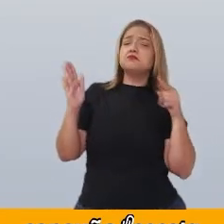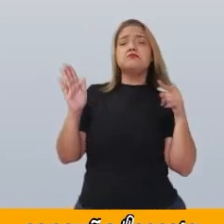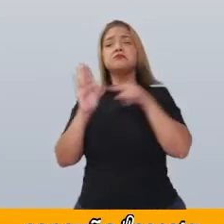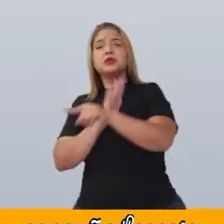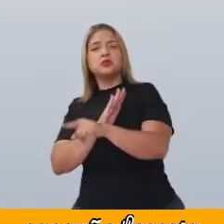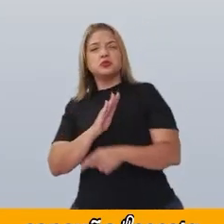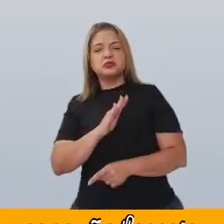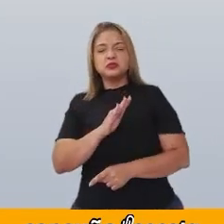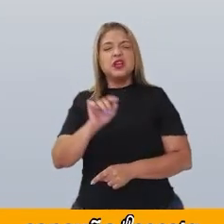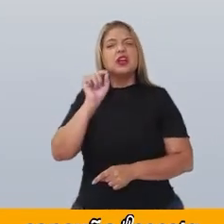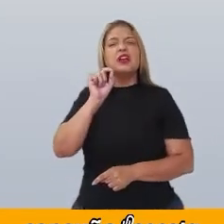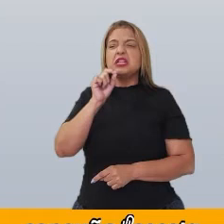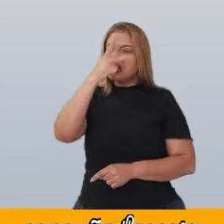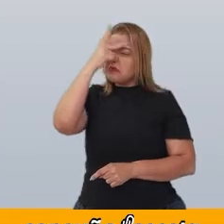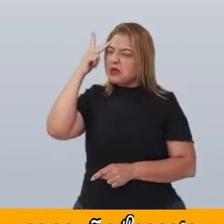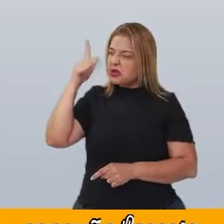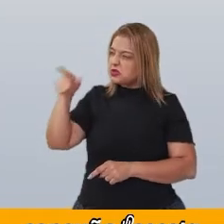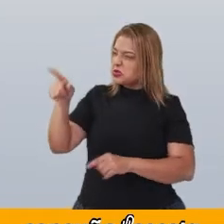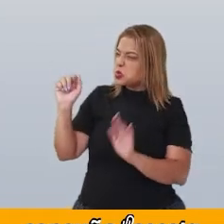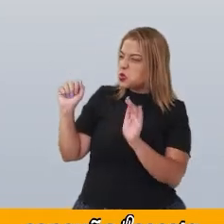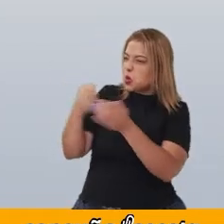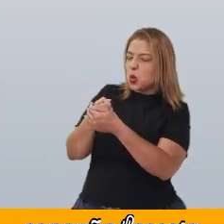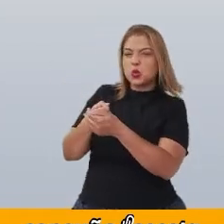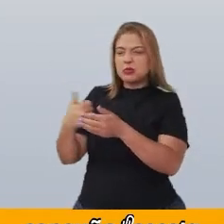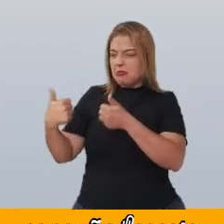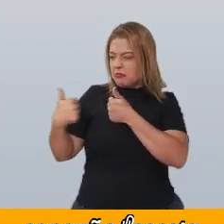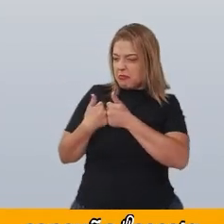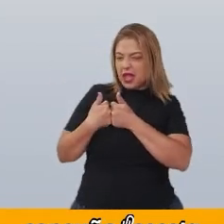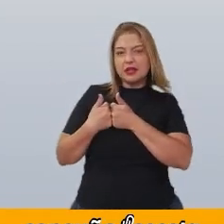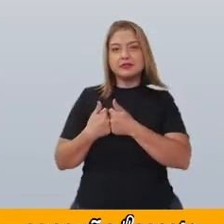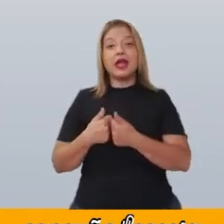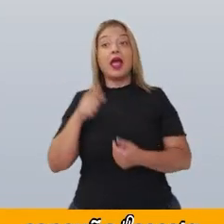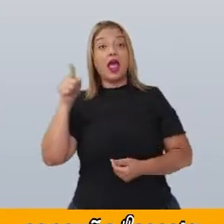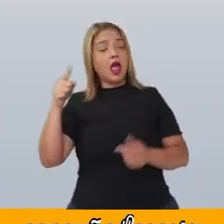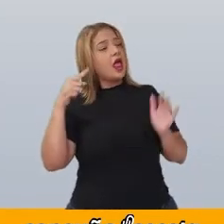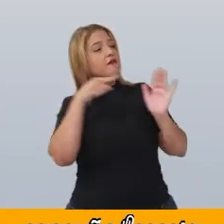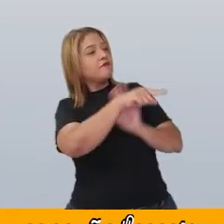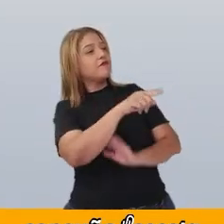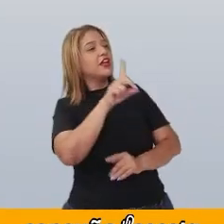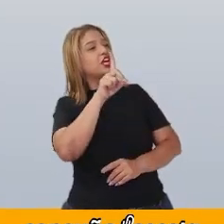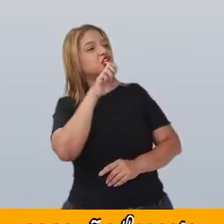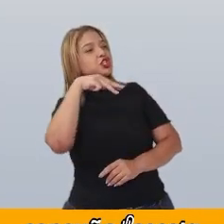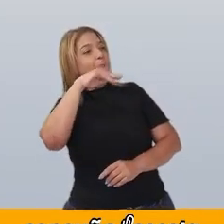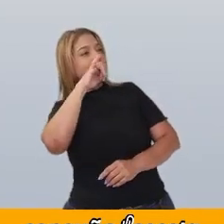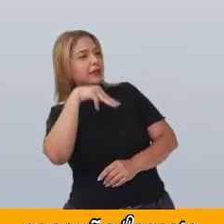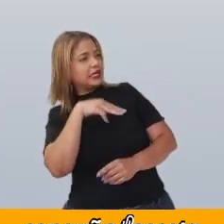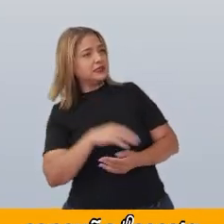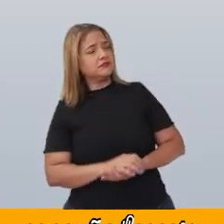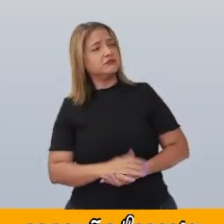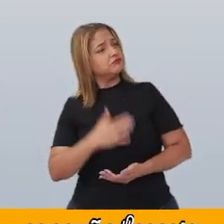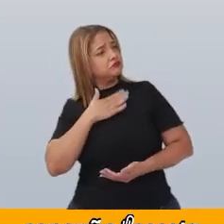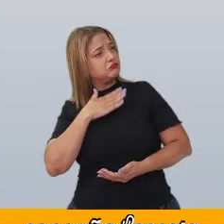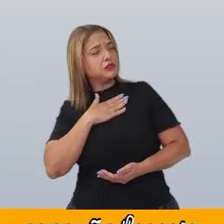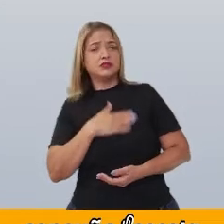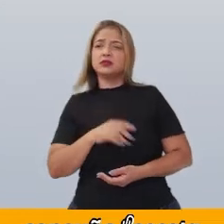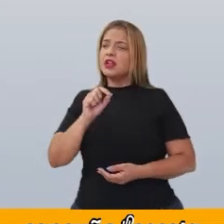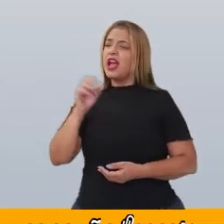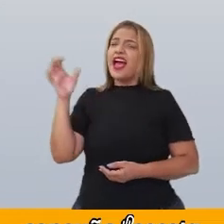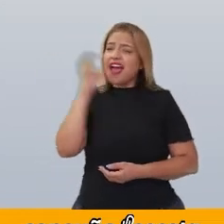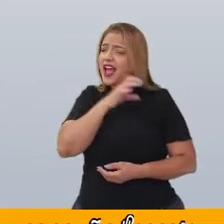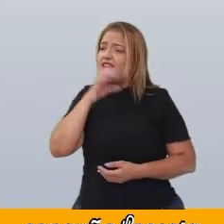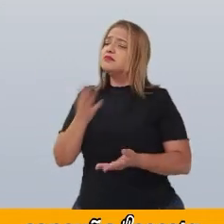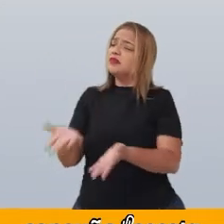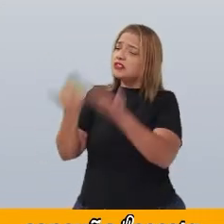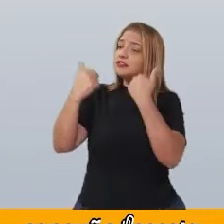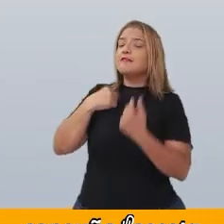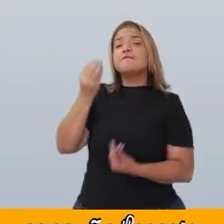de mim? De mim, repetiu a ninfa assustada. Vamos, apareça, ordenou.